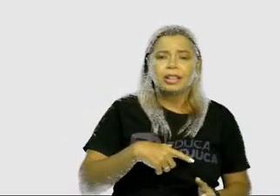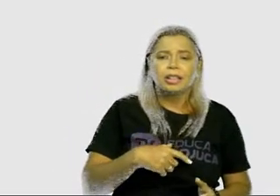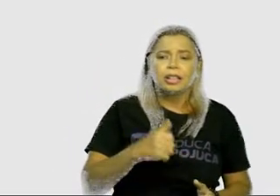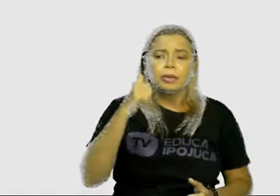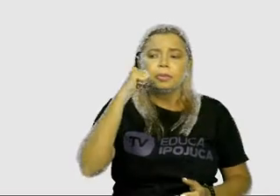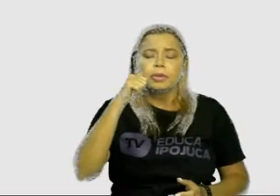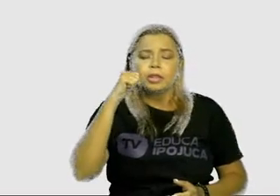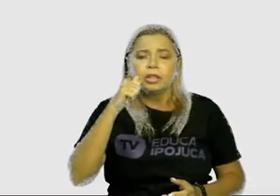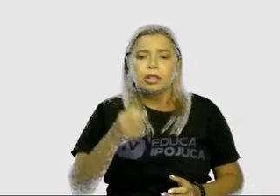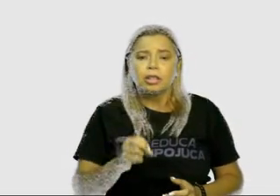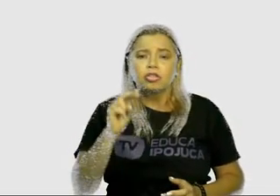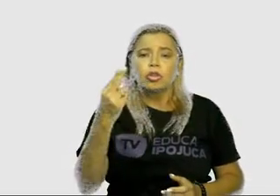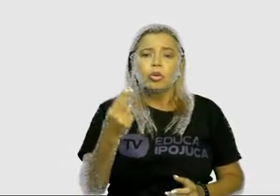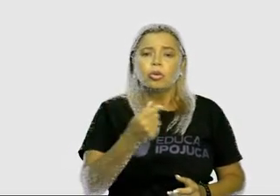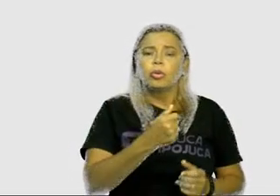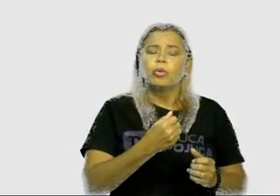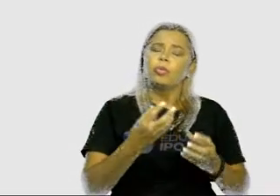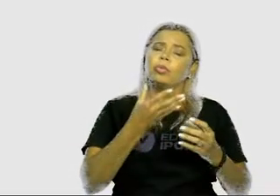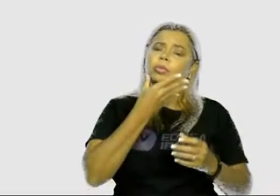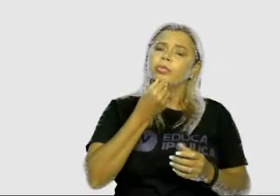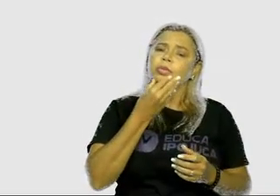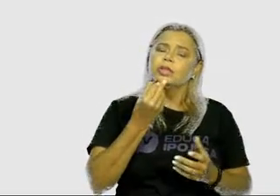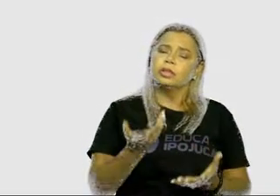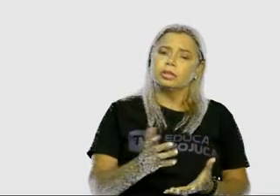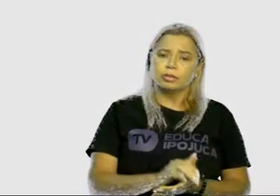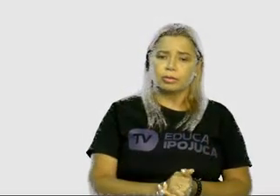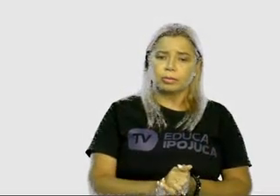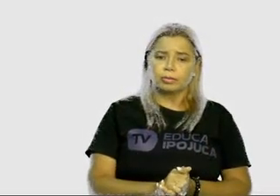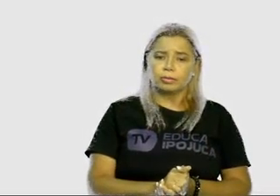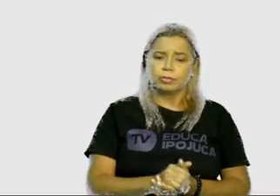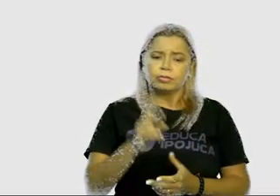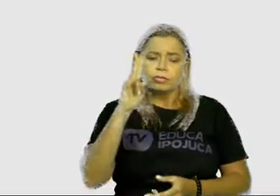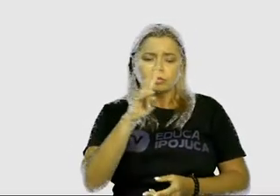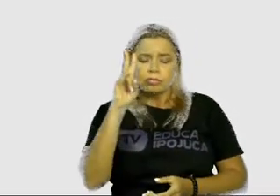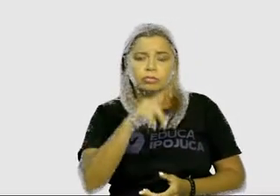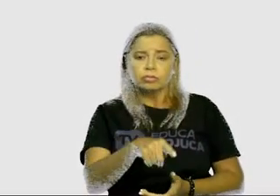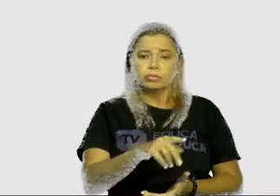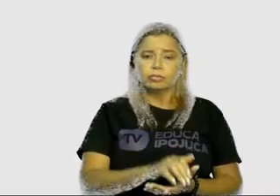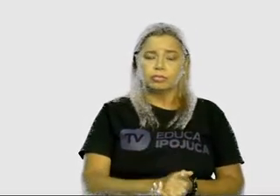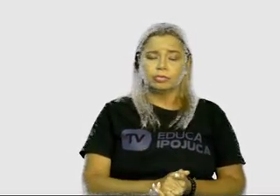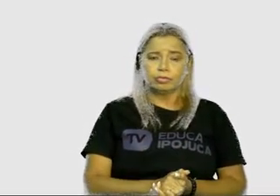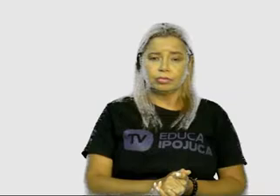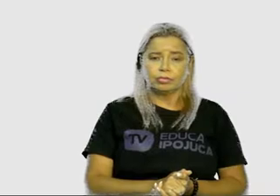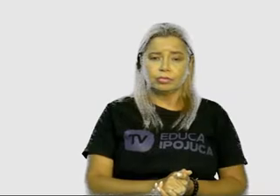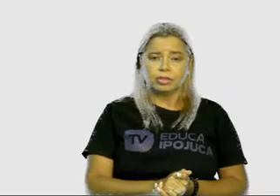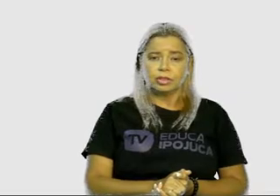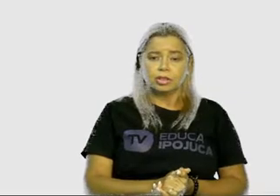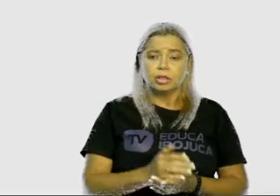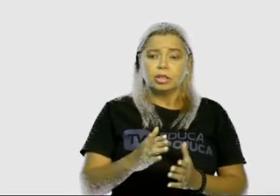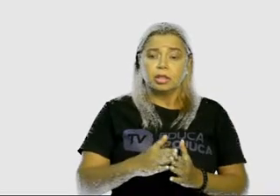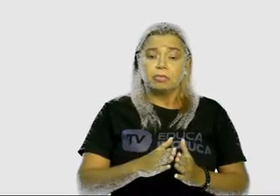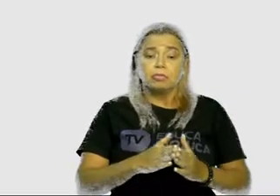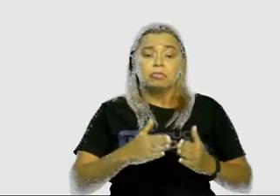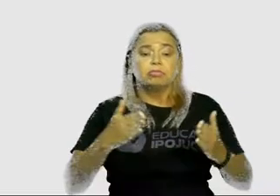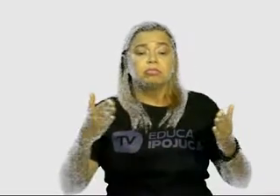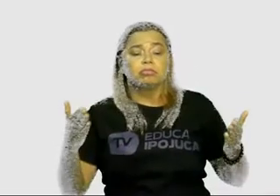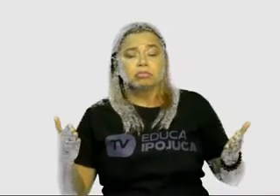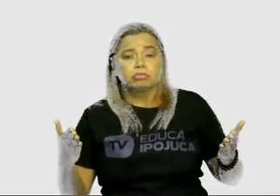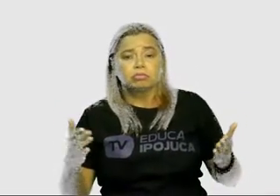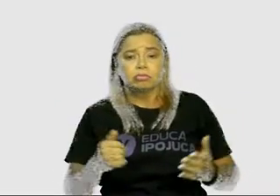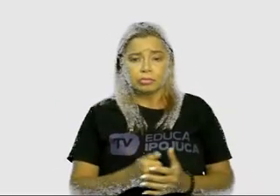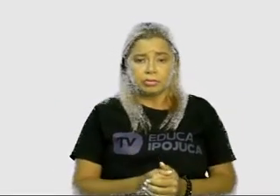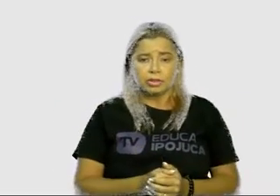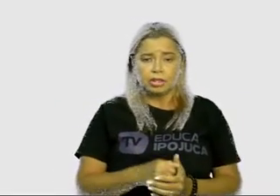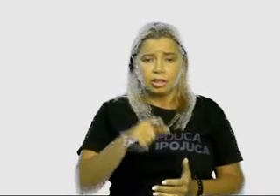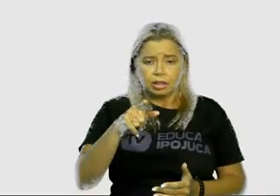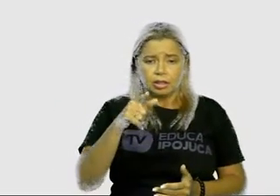mais meninas ou meninos? Em qual está em maior quantidade?